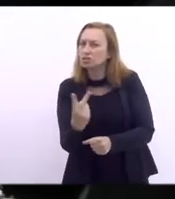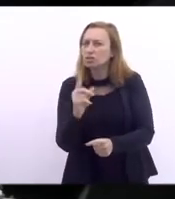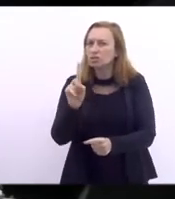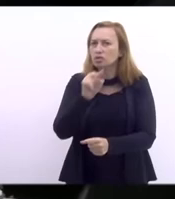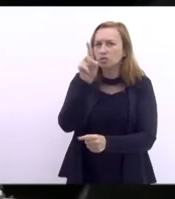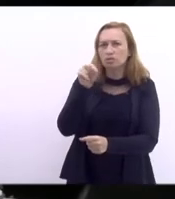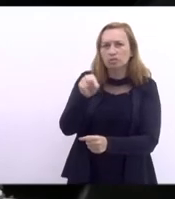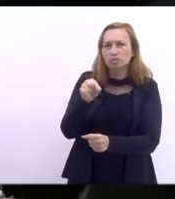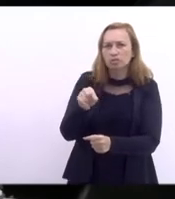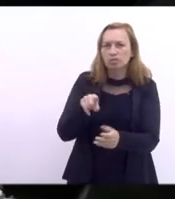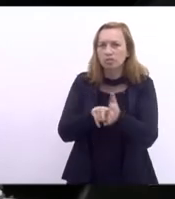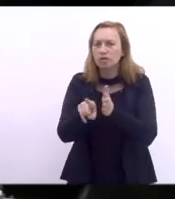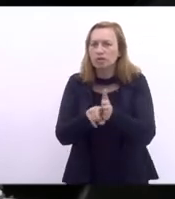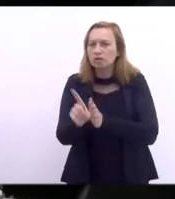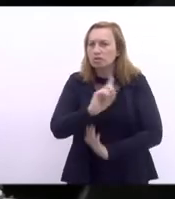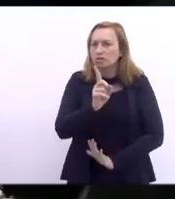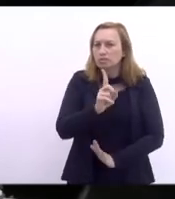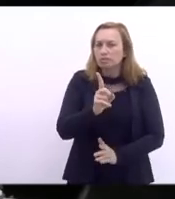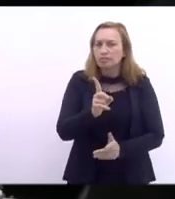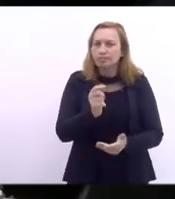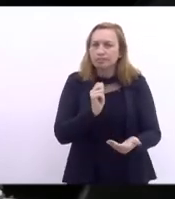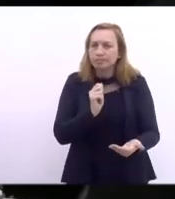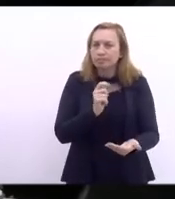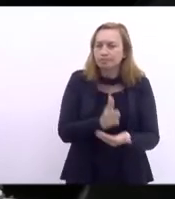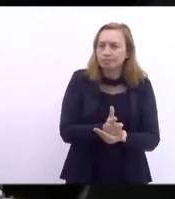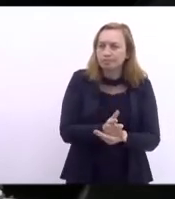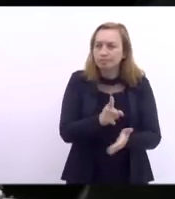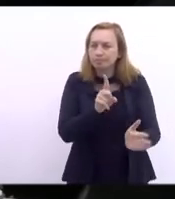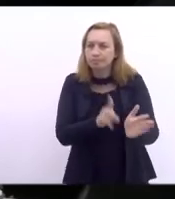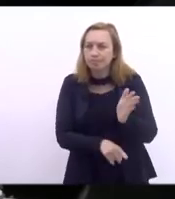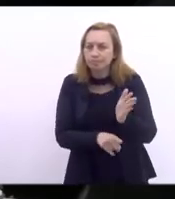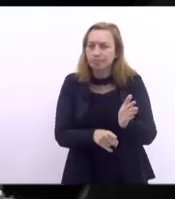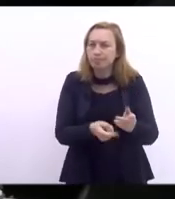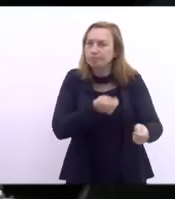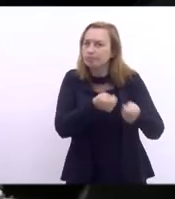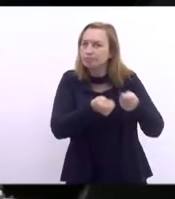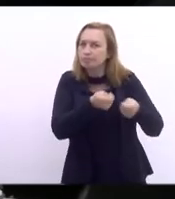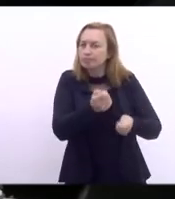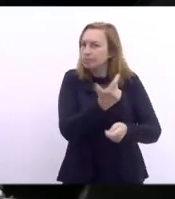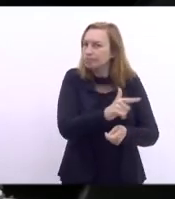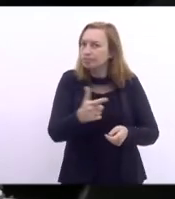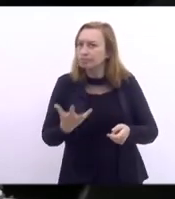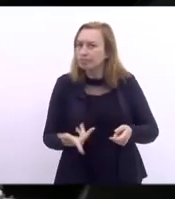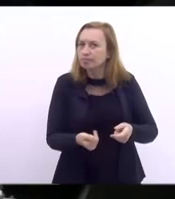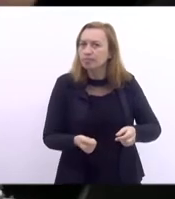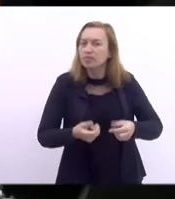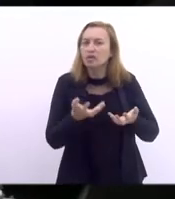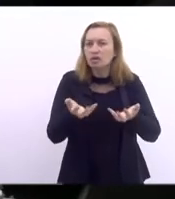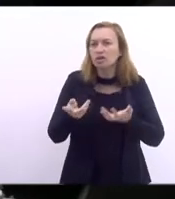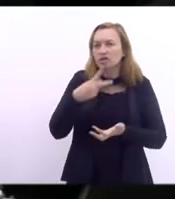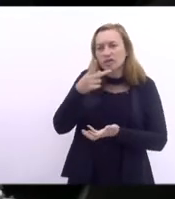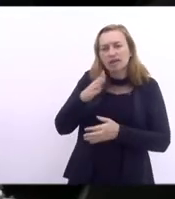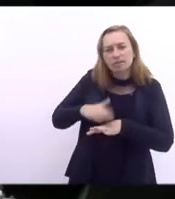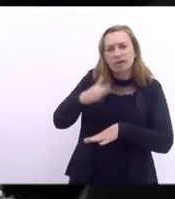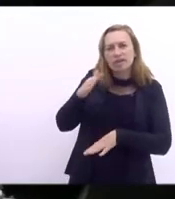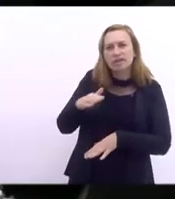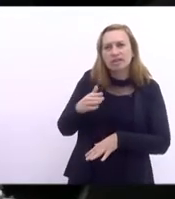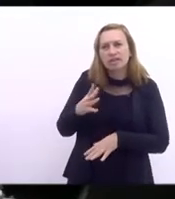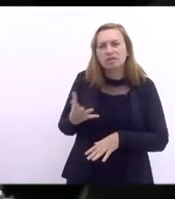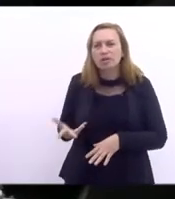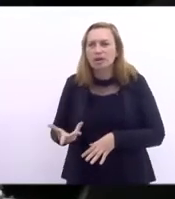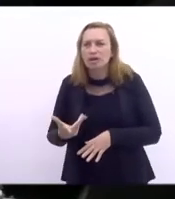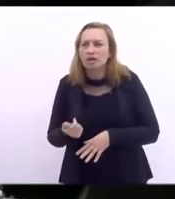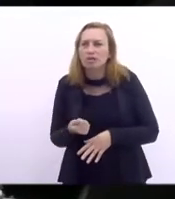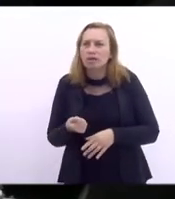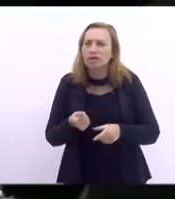é que não era a Bíblia não é sustentável e que Esse controle não eram repicados eu queria que você falasse um pouco mais sobre a